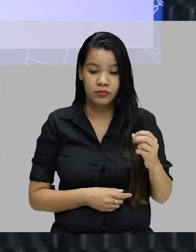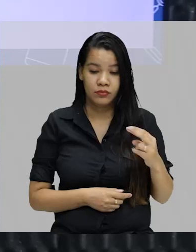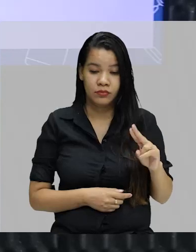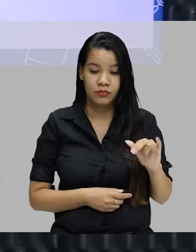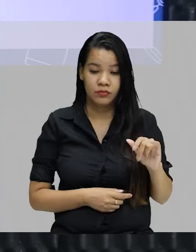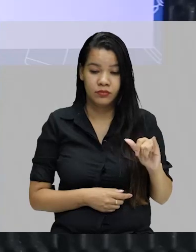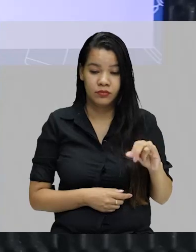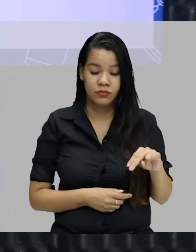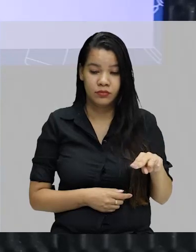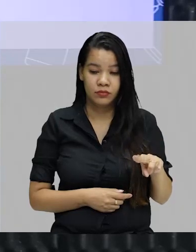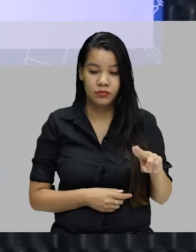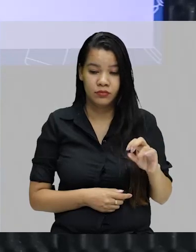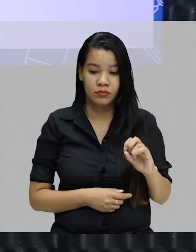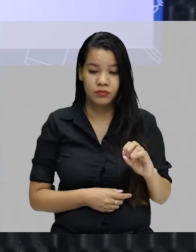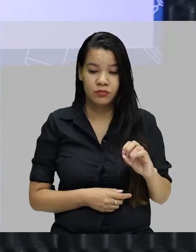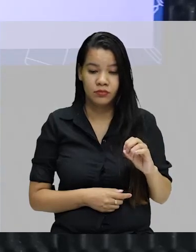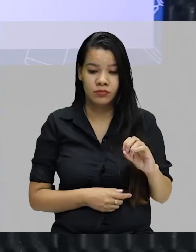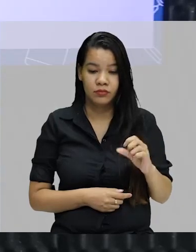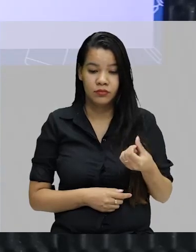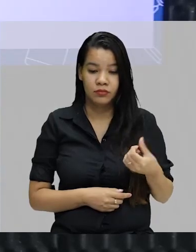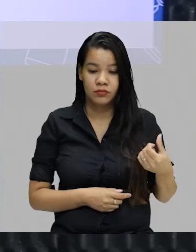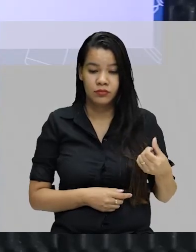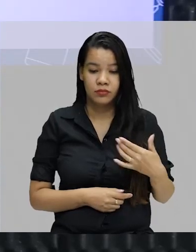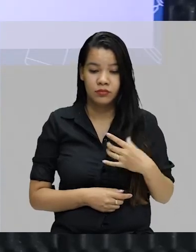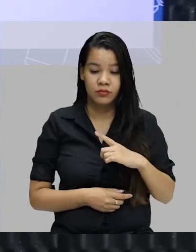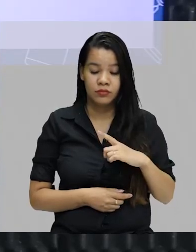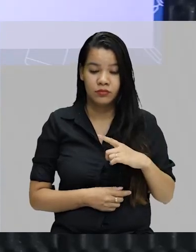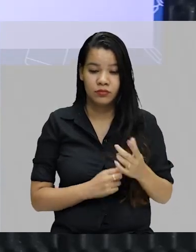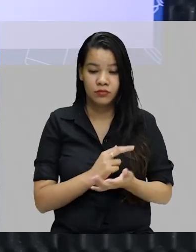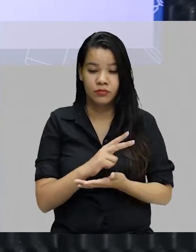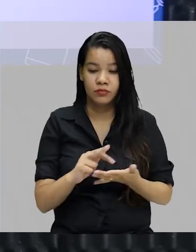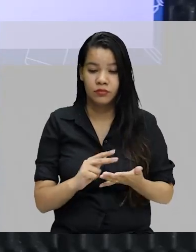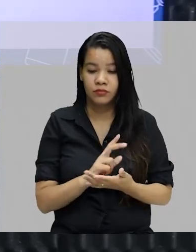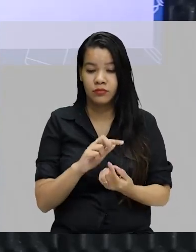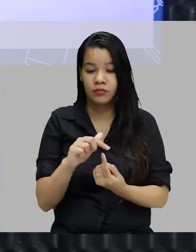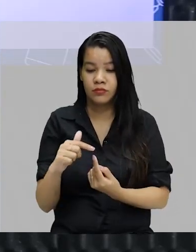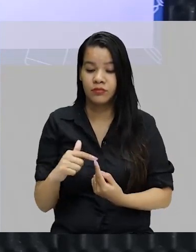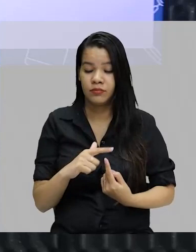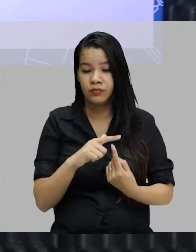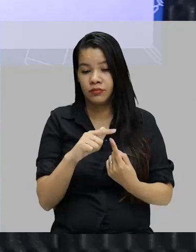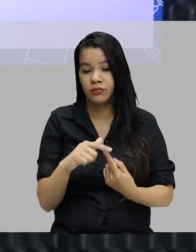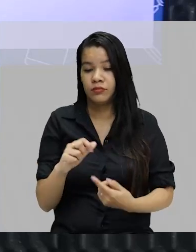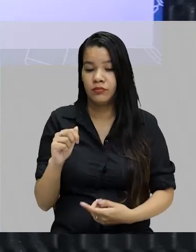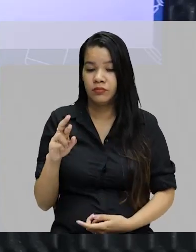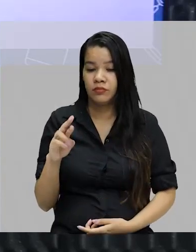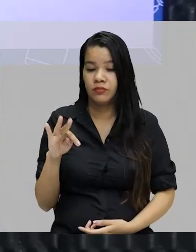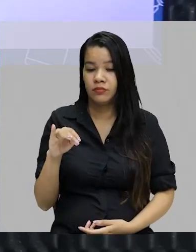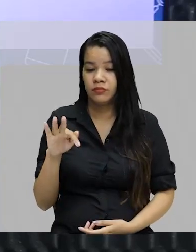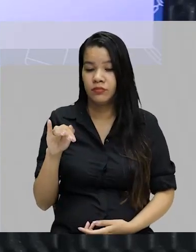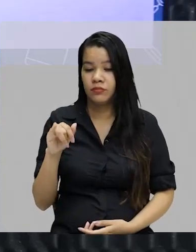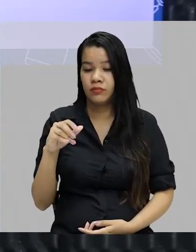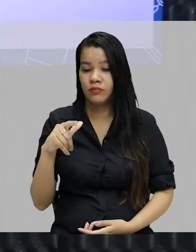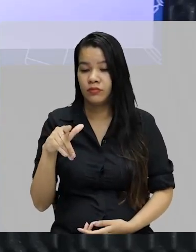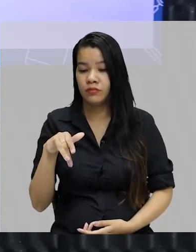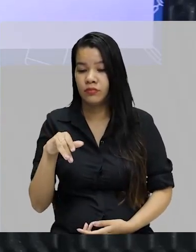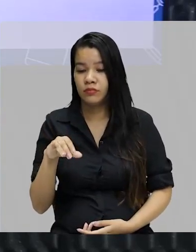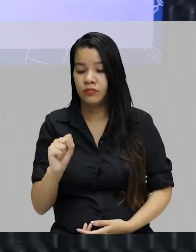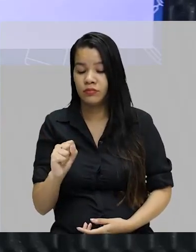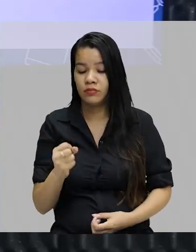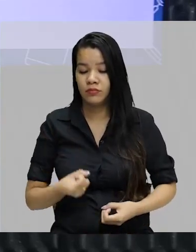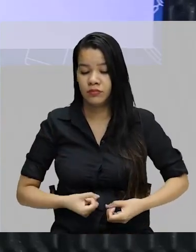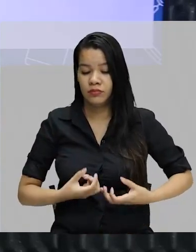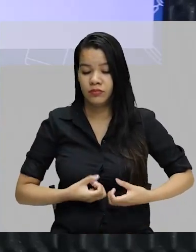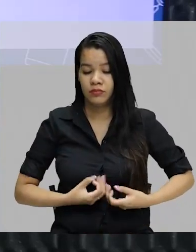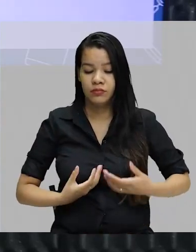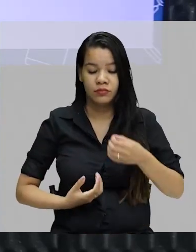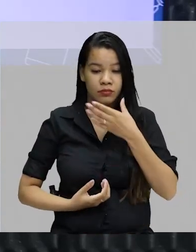nylon 66. Então, são diversos tipos de polímeros artificiais produzidos pelo homem, mas sempre